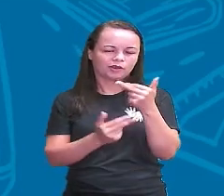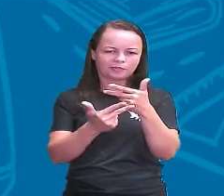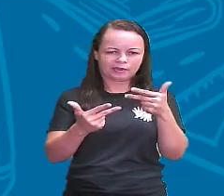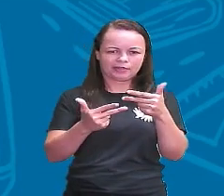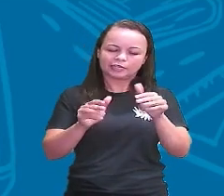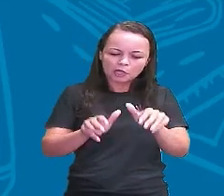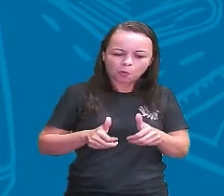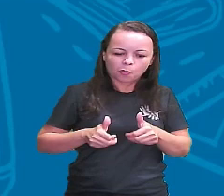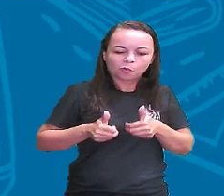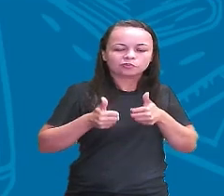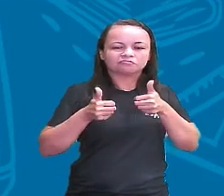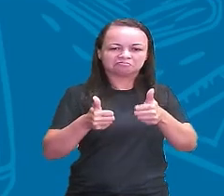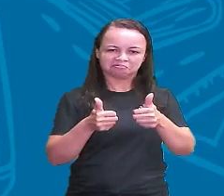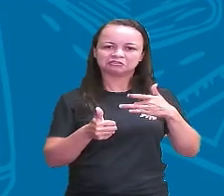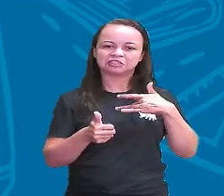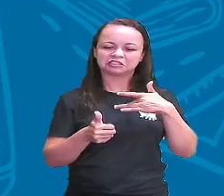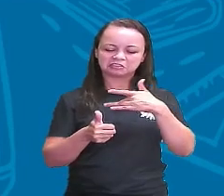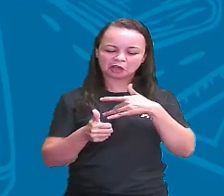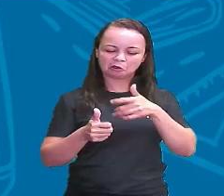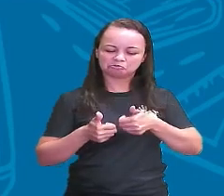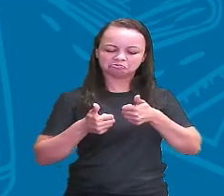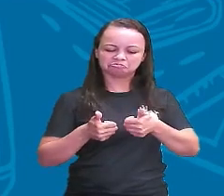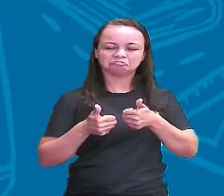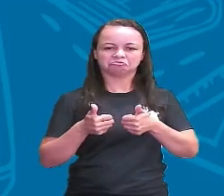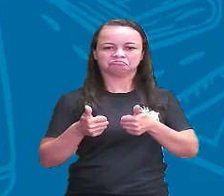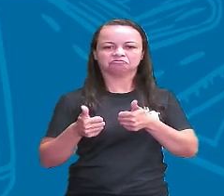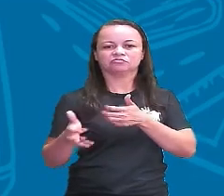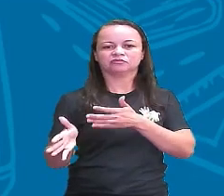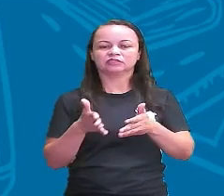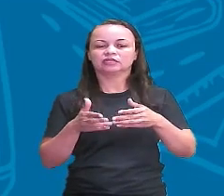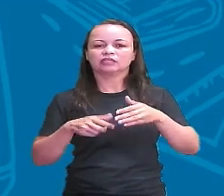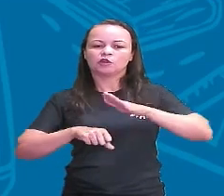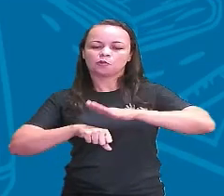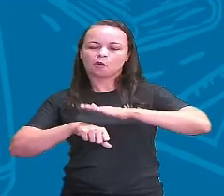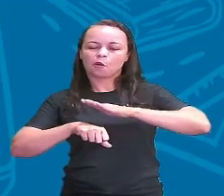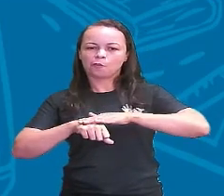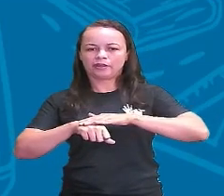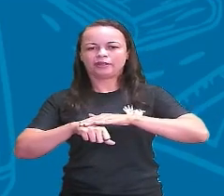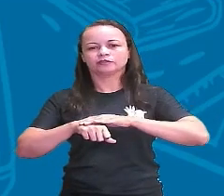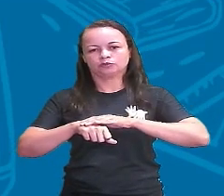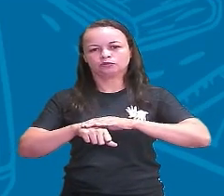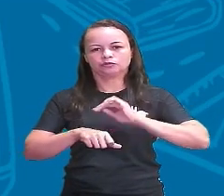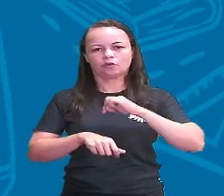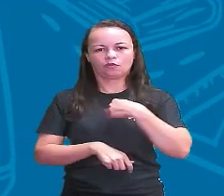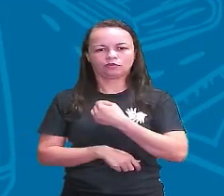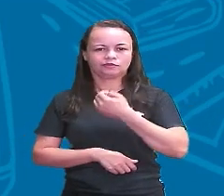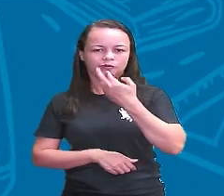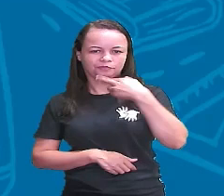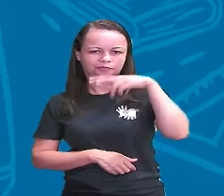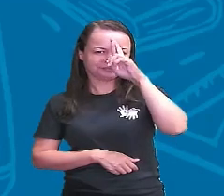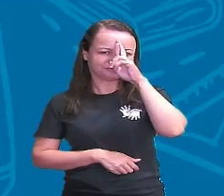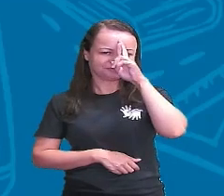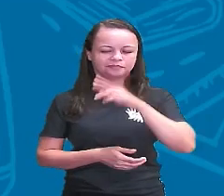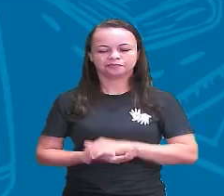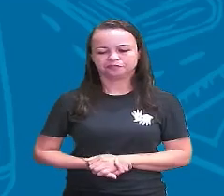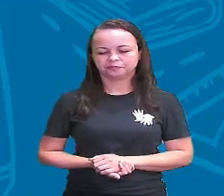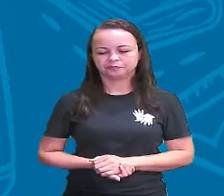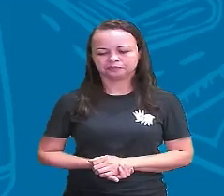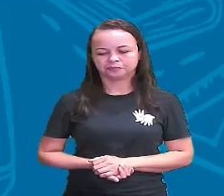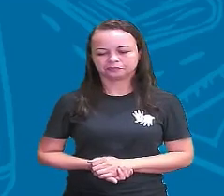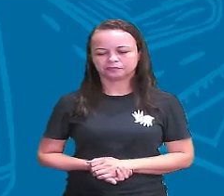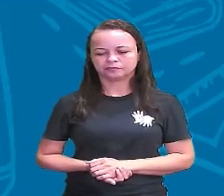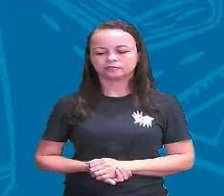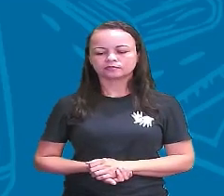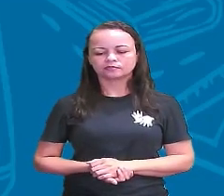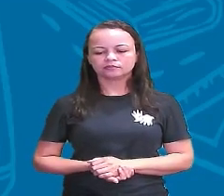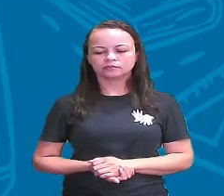balanceada, equilibrada, para a gente estar tendo, por exemplo, no momento do nosso almoço, tá certo? E